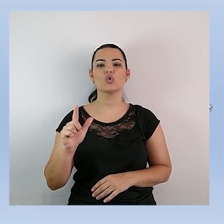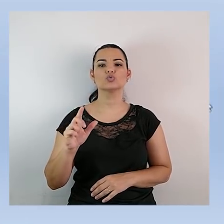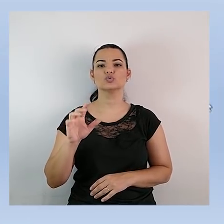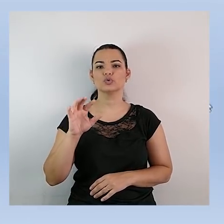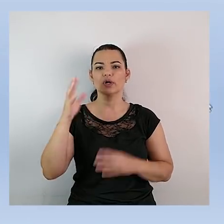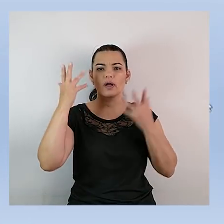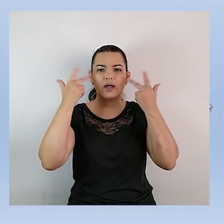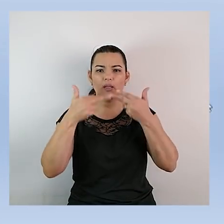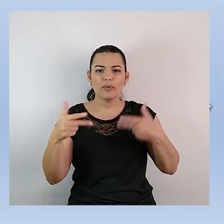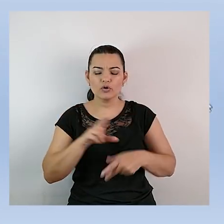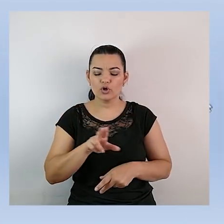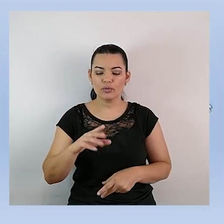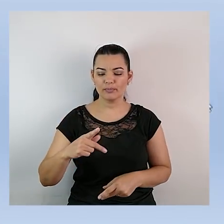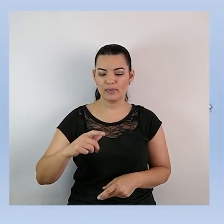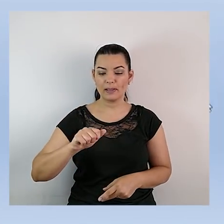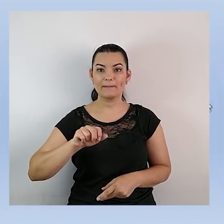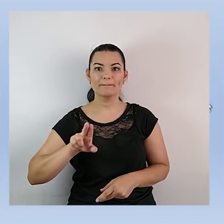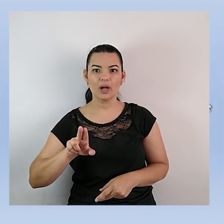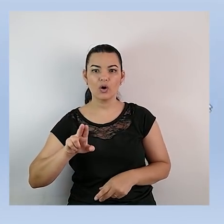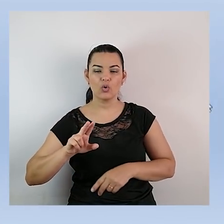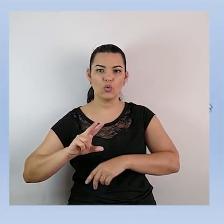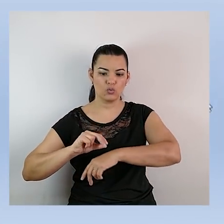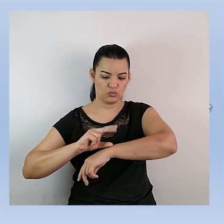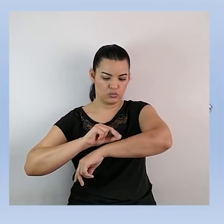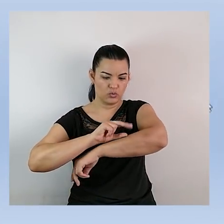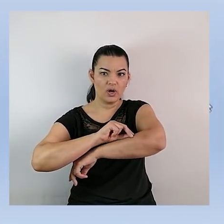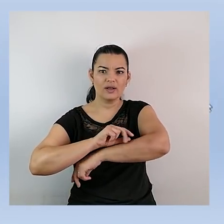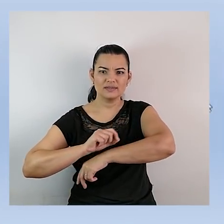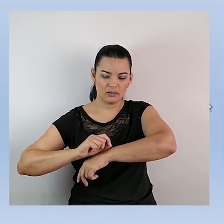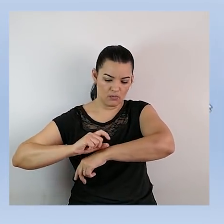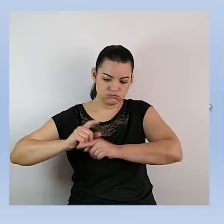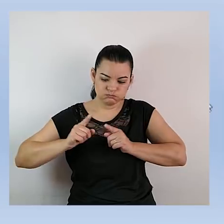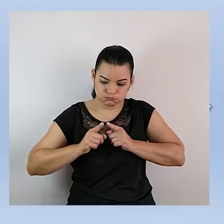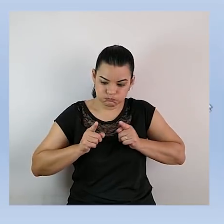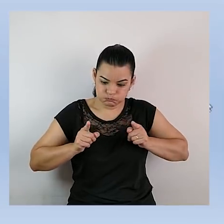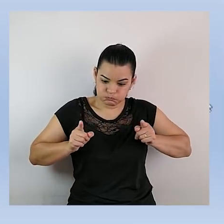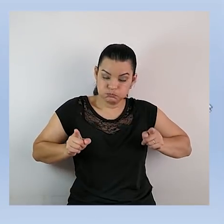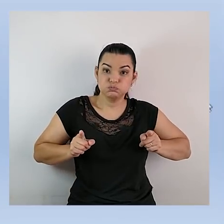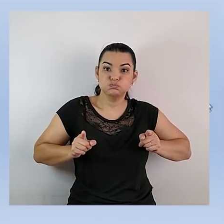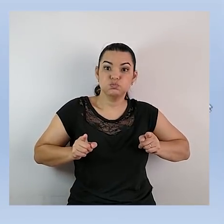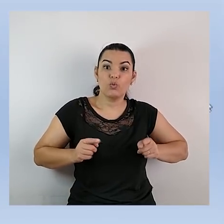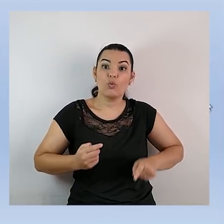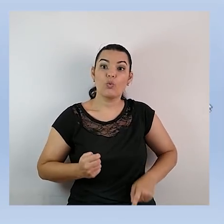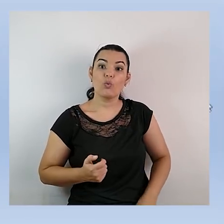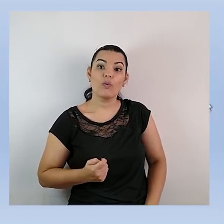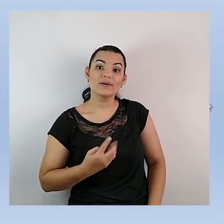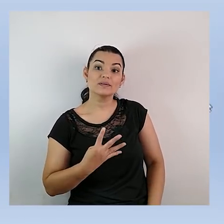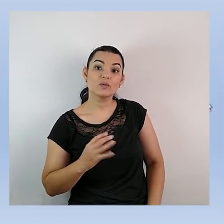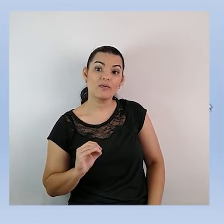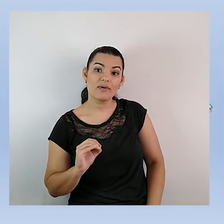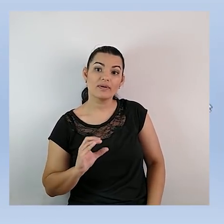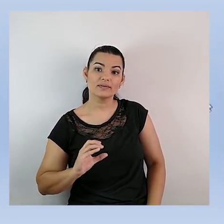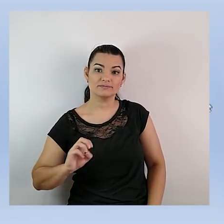árvore. Tem bicho-pau que tem mais de 40 centímetros de comprimento. Então a gente não pode atribuir